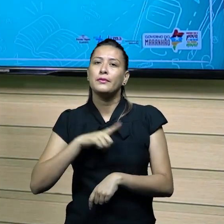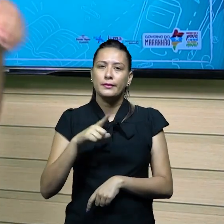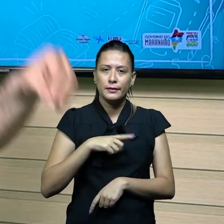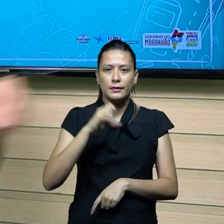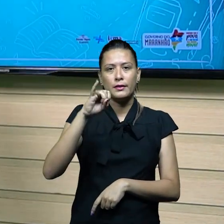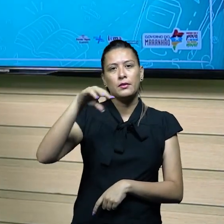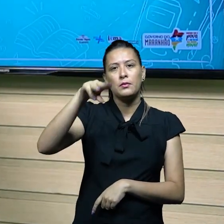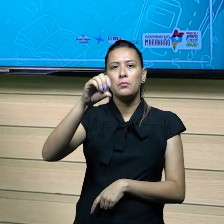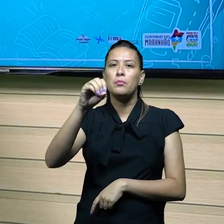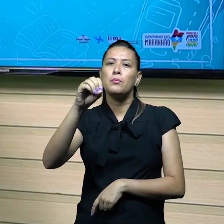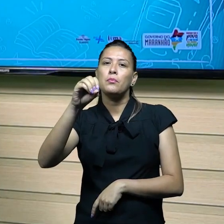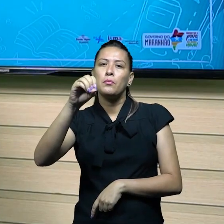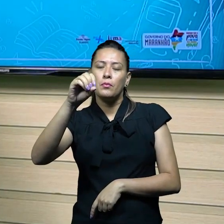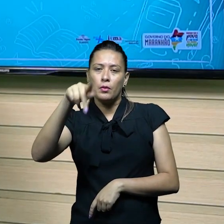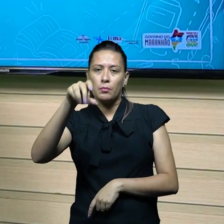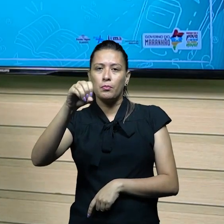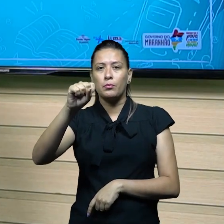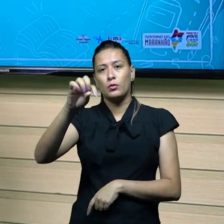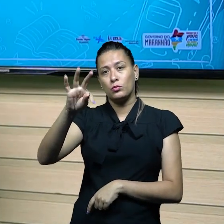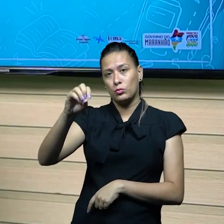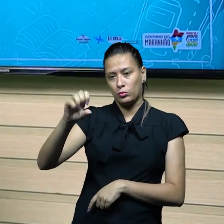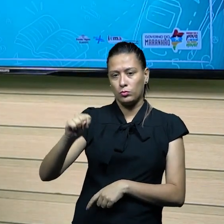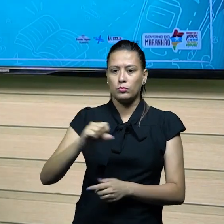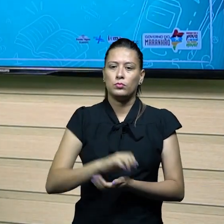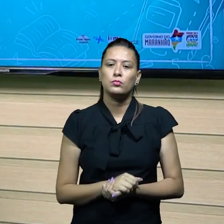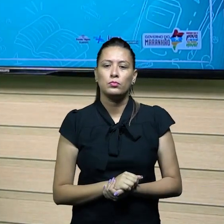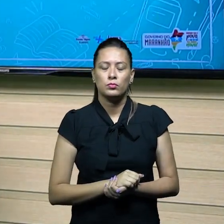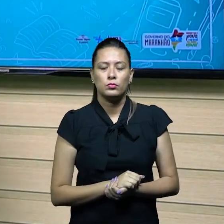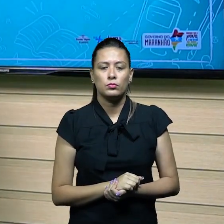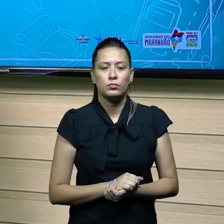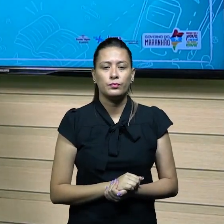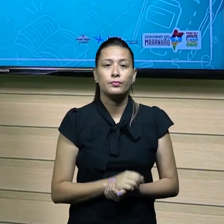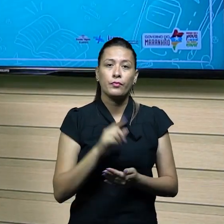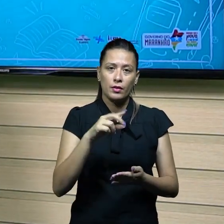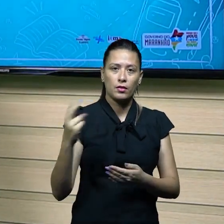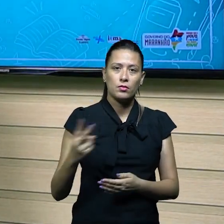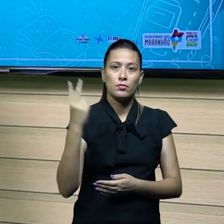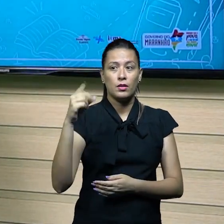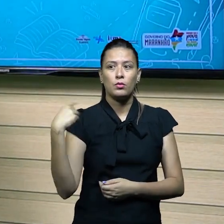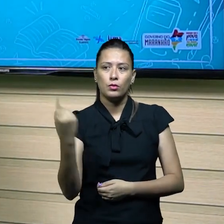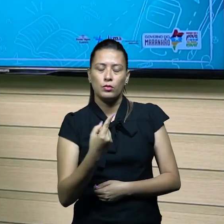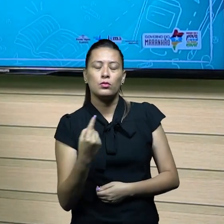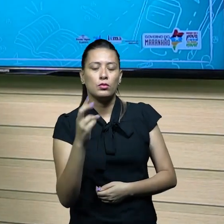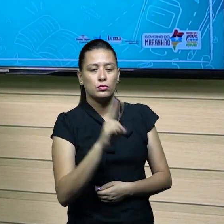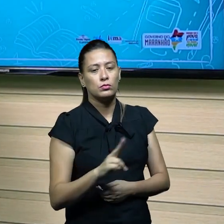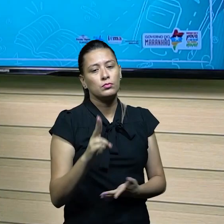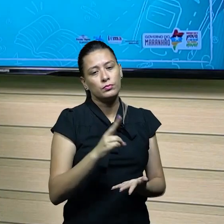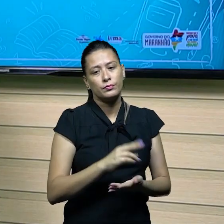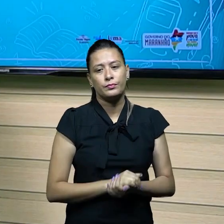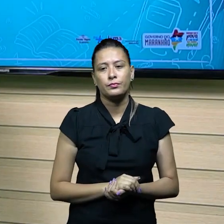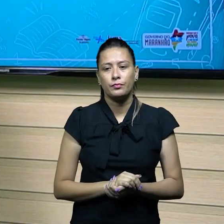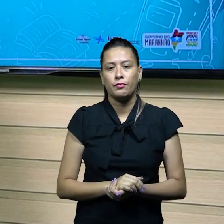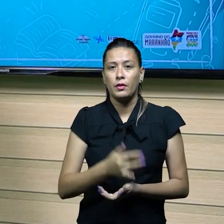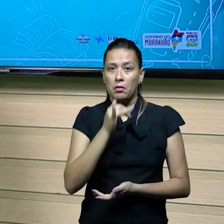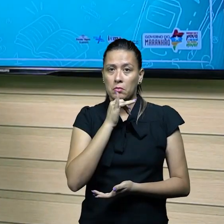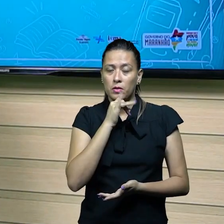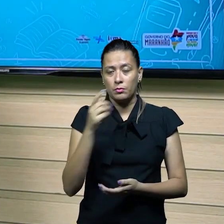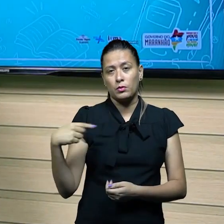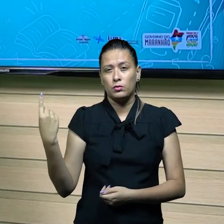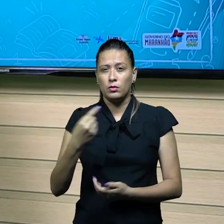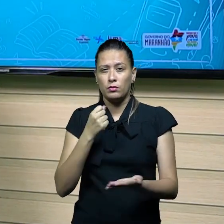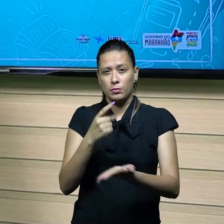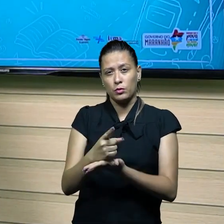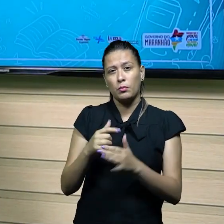lá naquele valor que nós estamos adquirindo, tá? Por exemplo, quando nós vamos fazer uma compra em supermercado, normalmente hoje nas nossas notas